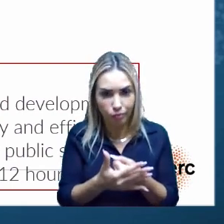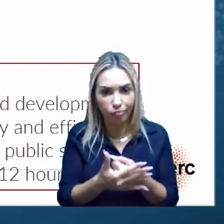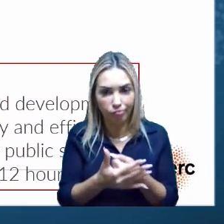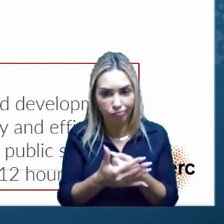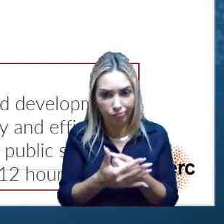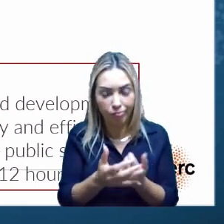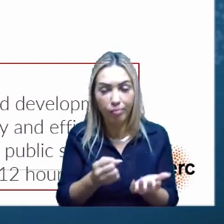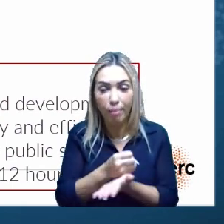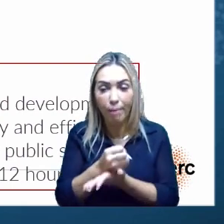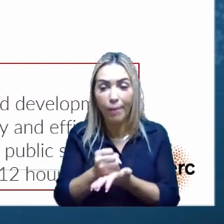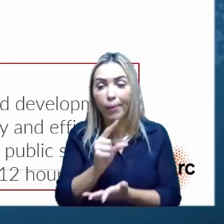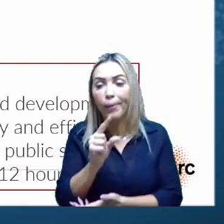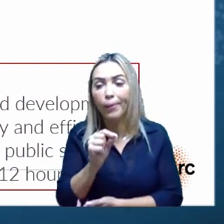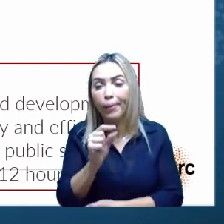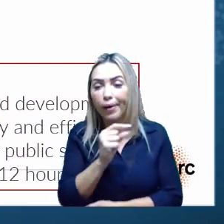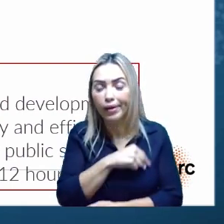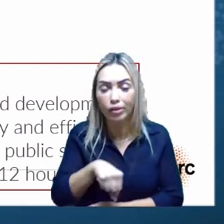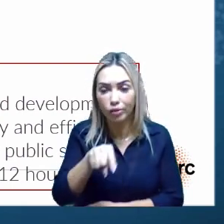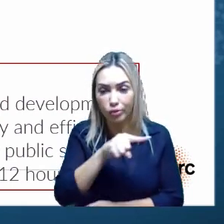Basicamente,